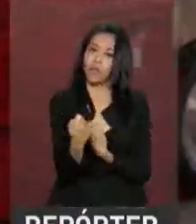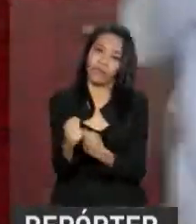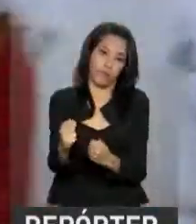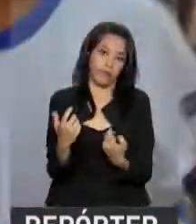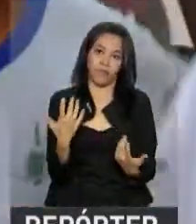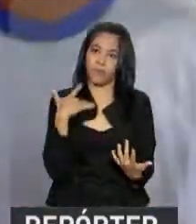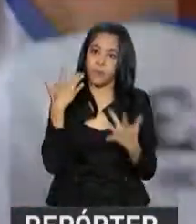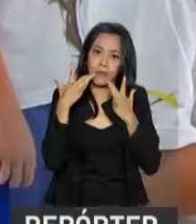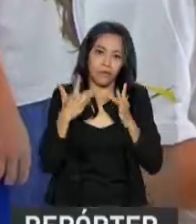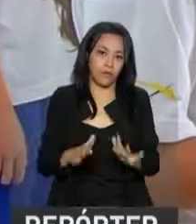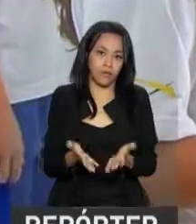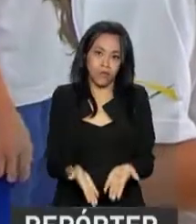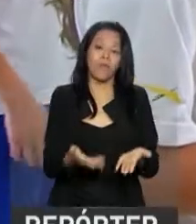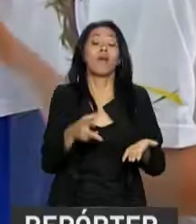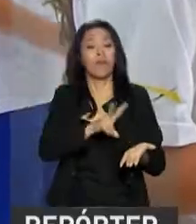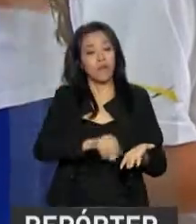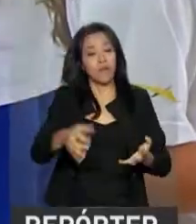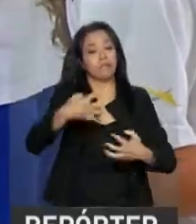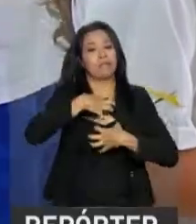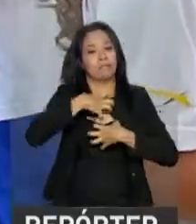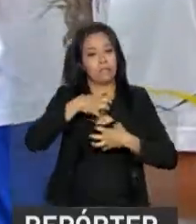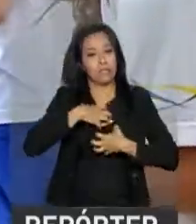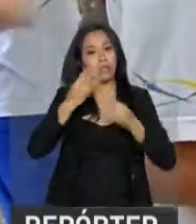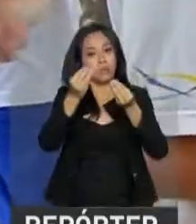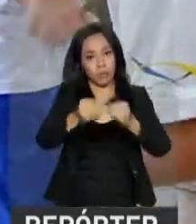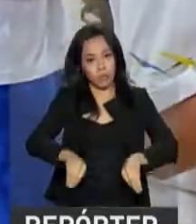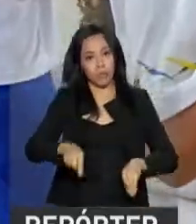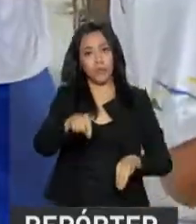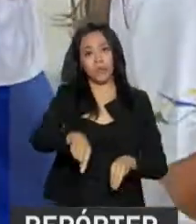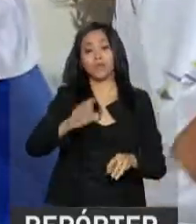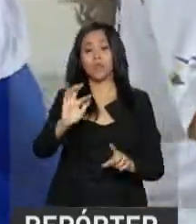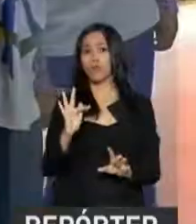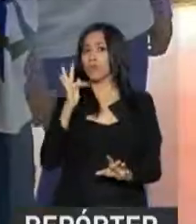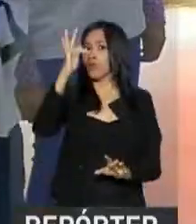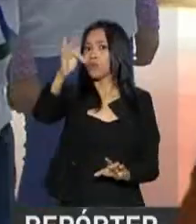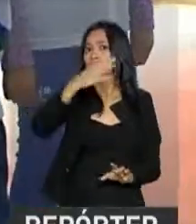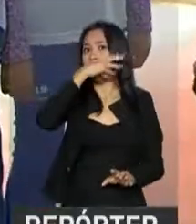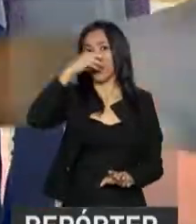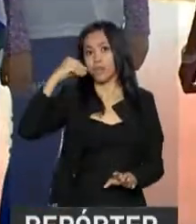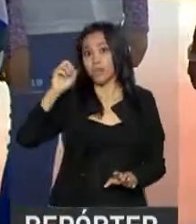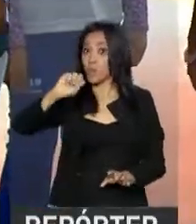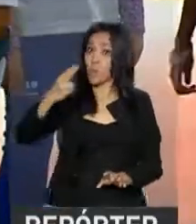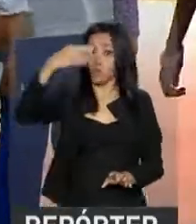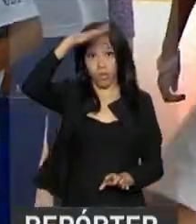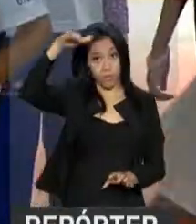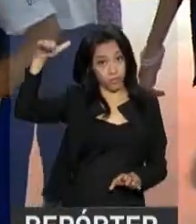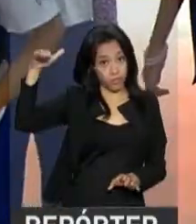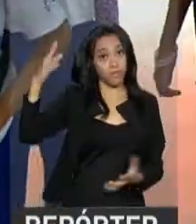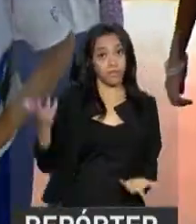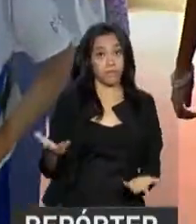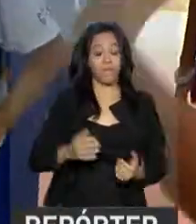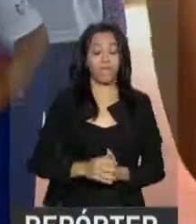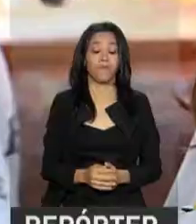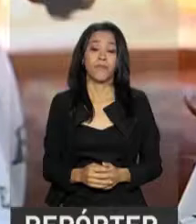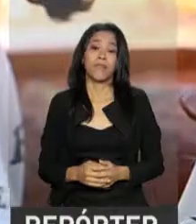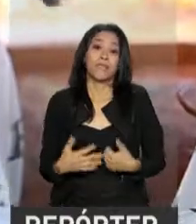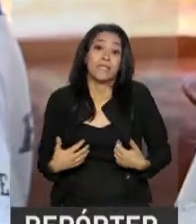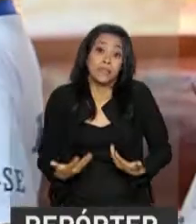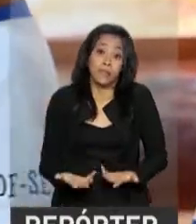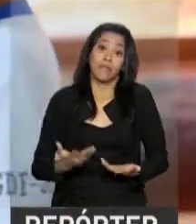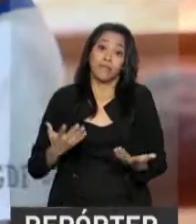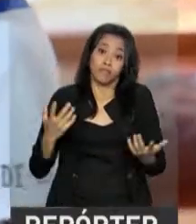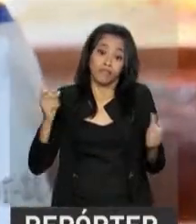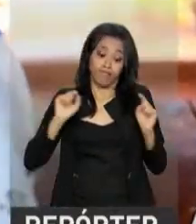ela vai sentir para os prejuízos na adolescência ou na vida adulta com um pouco de